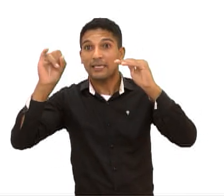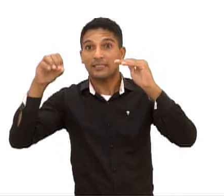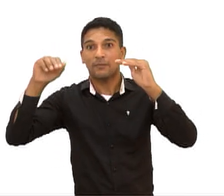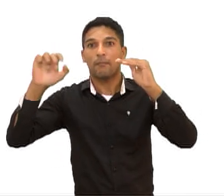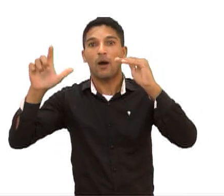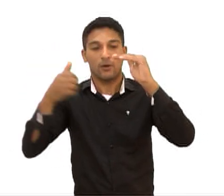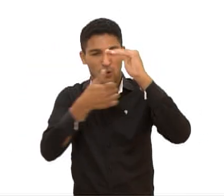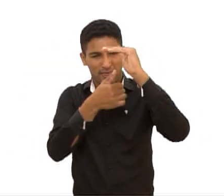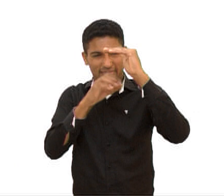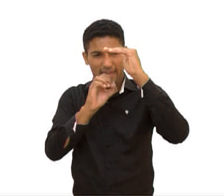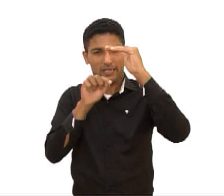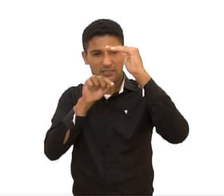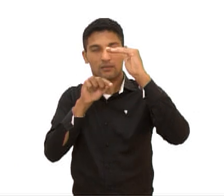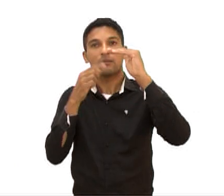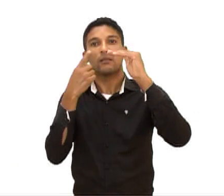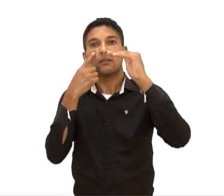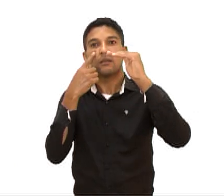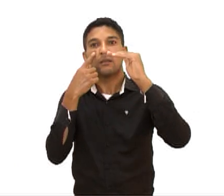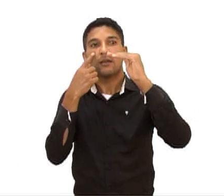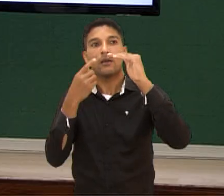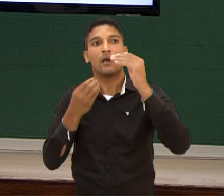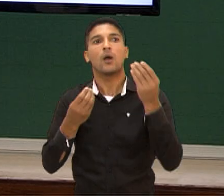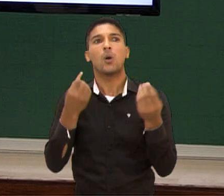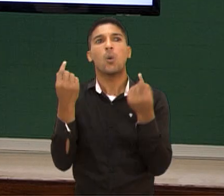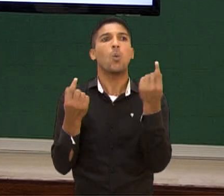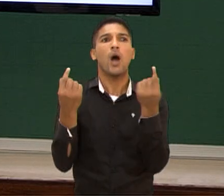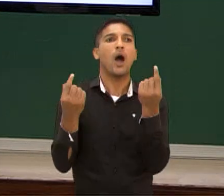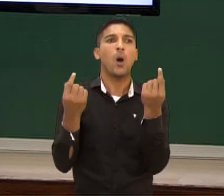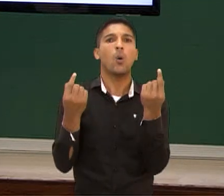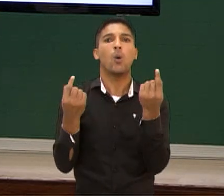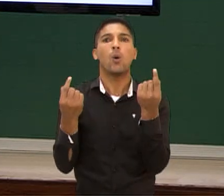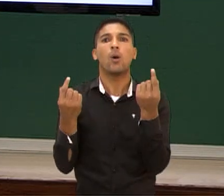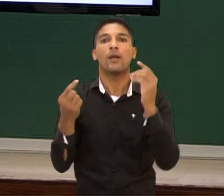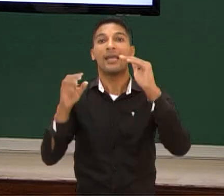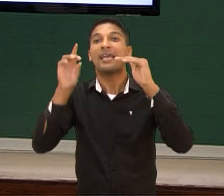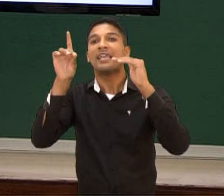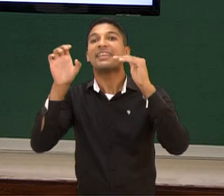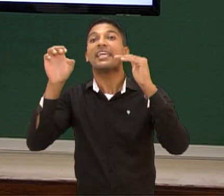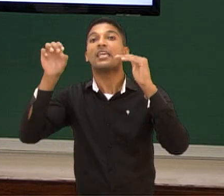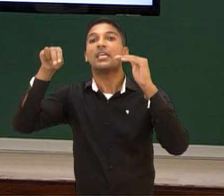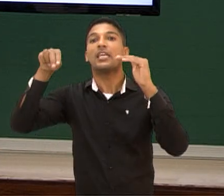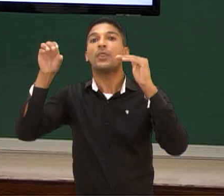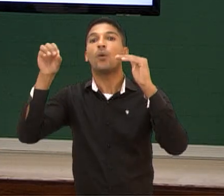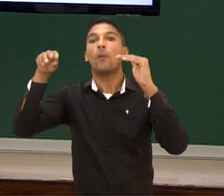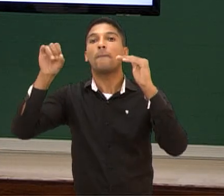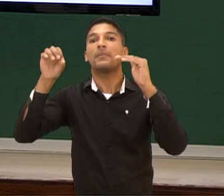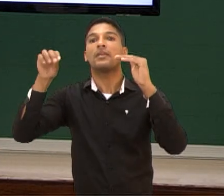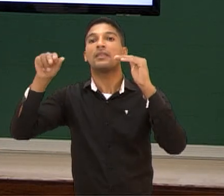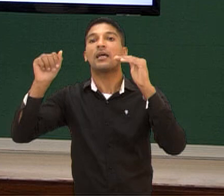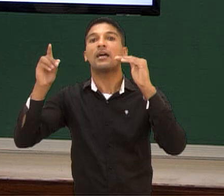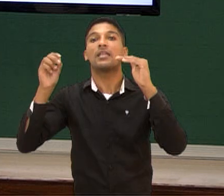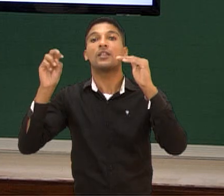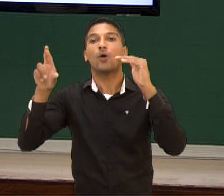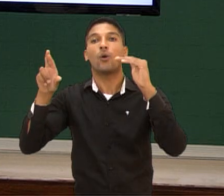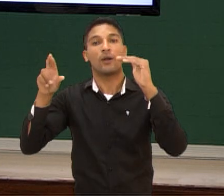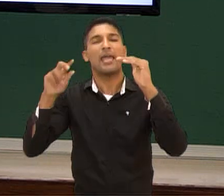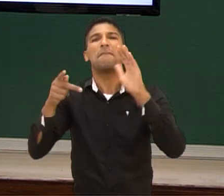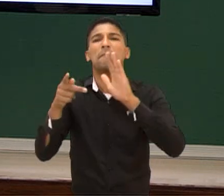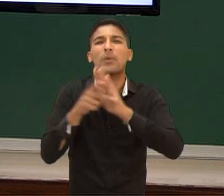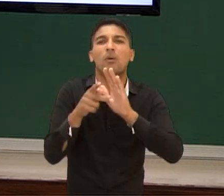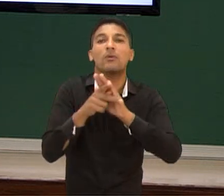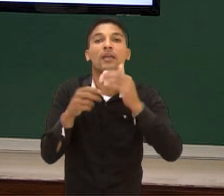com uma potência de 10. Ou seja, aonde que está na fração, quando eu digo, olha, essa fração é